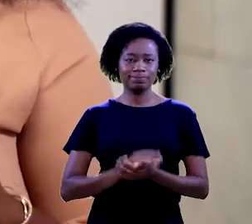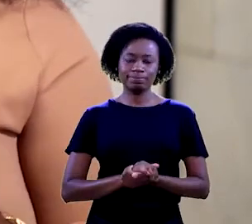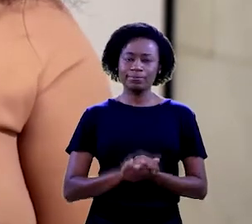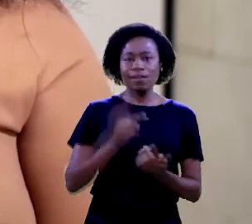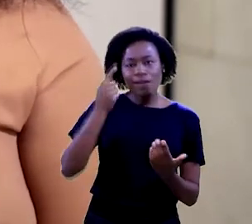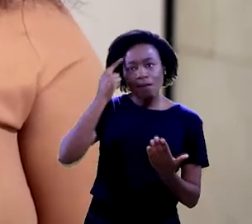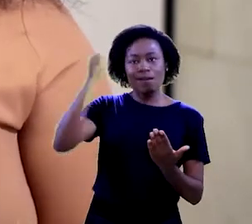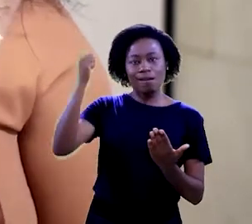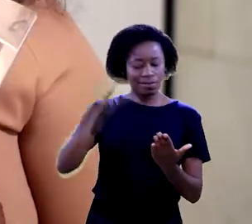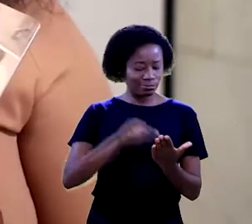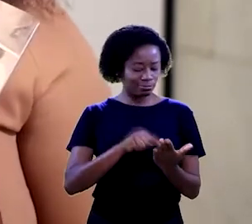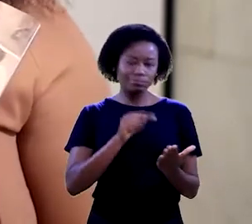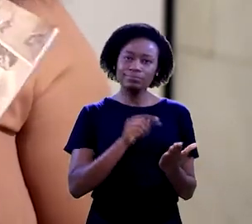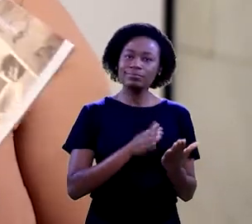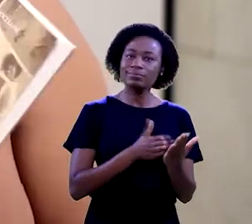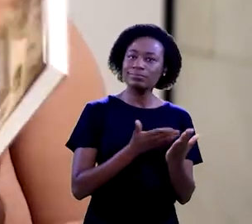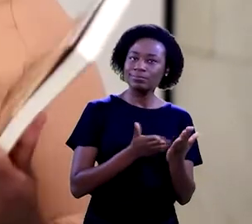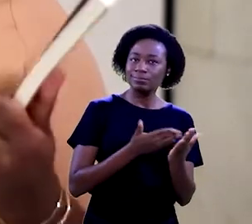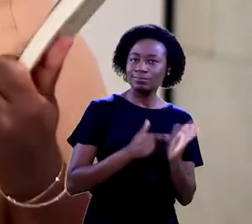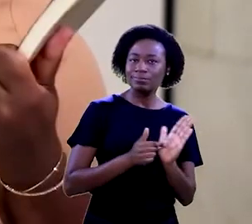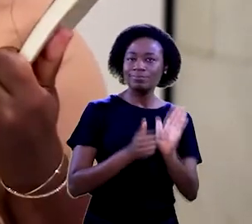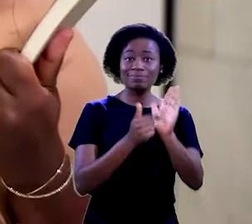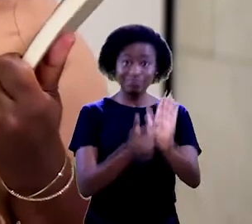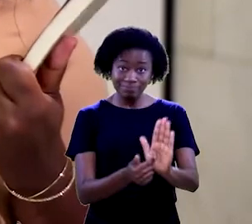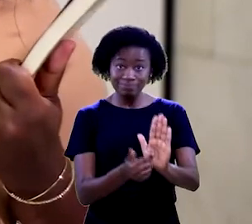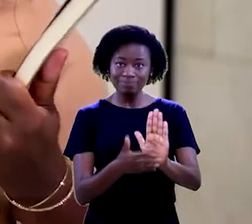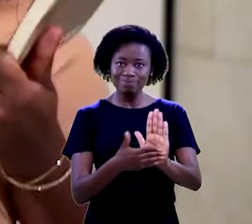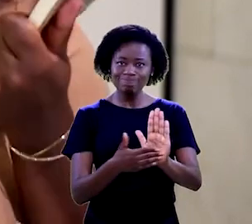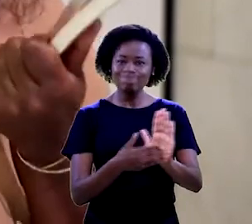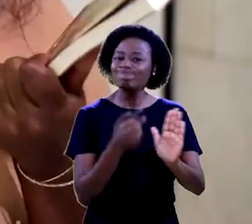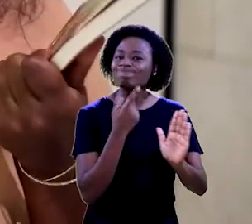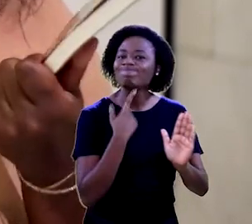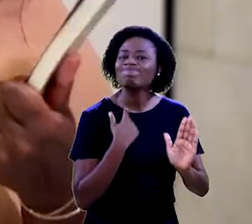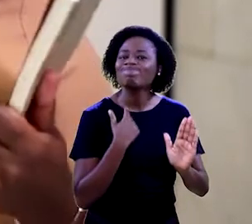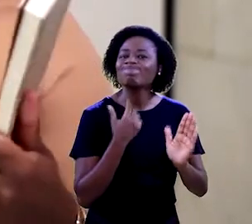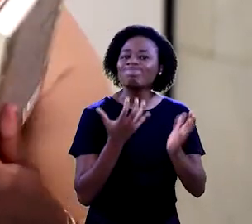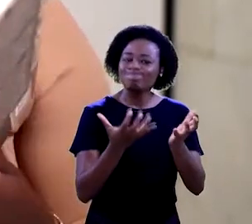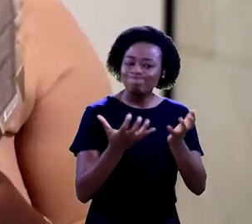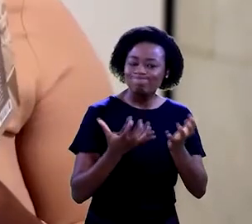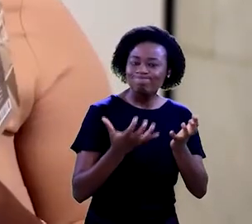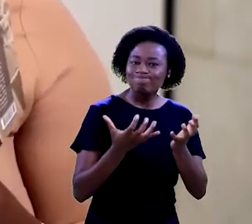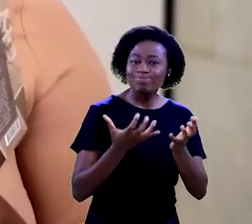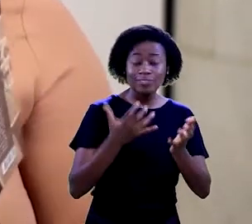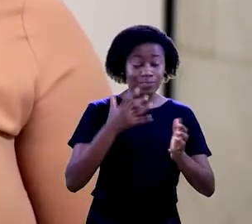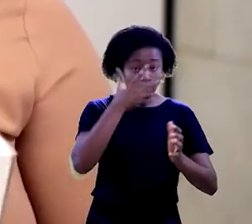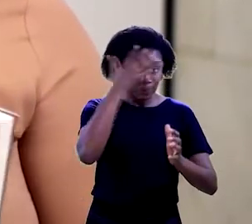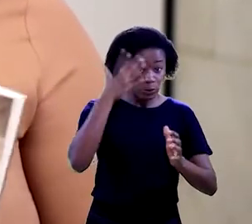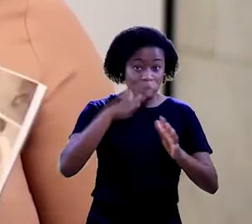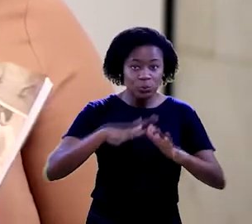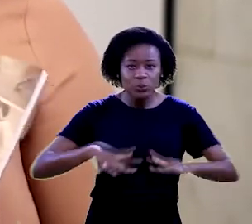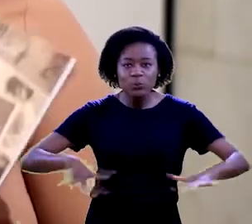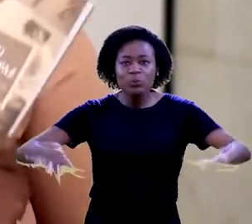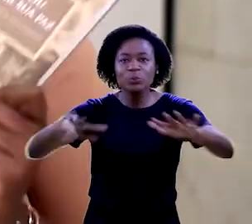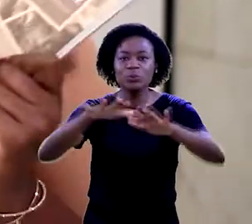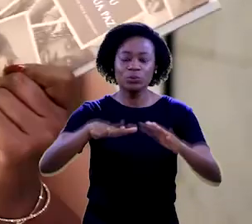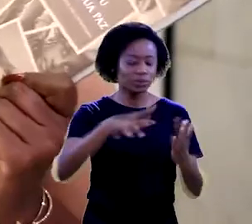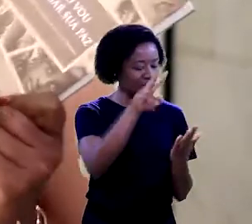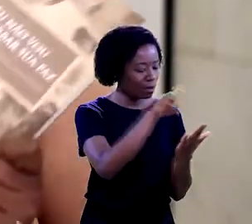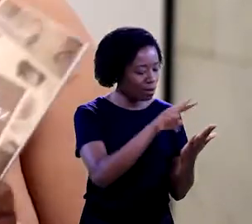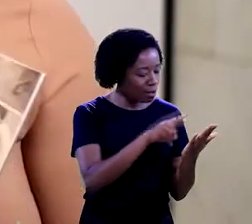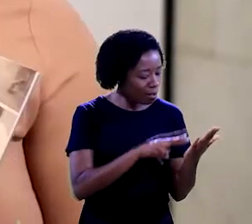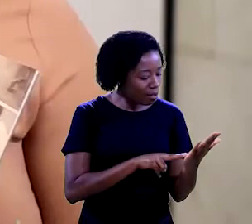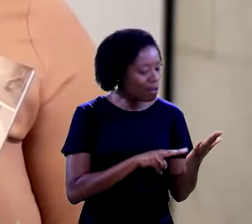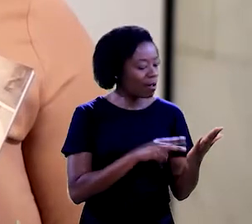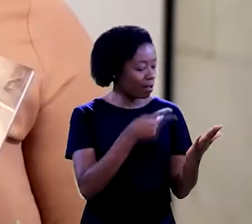quis transmitir nesse livro. Foi um pouco dessa vontade que eu quis que todas as pessoas que possam